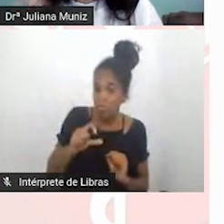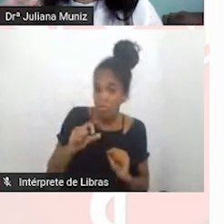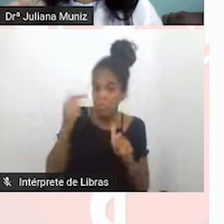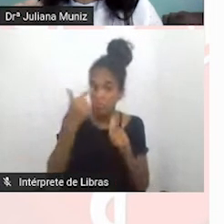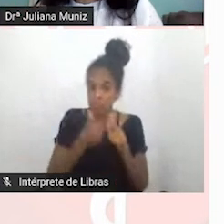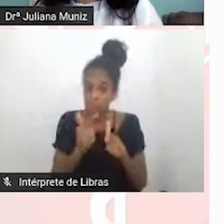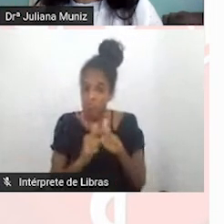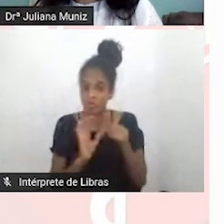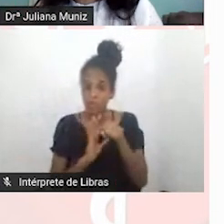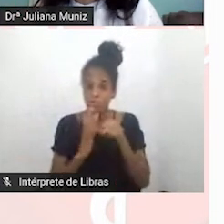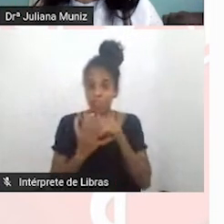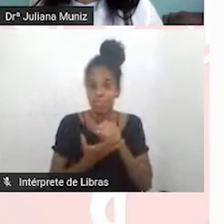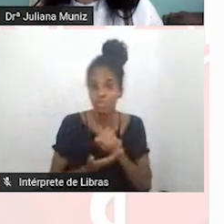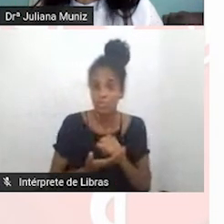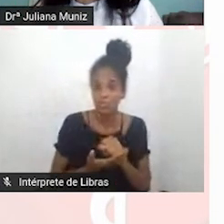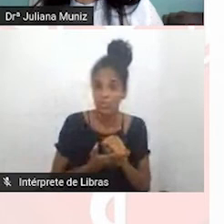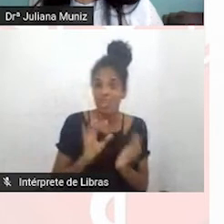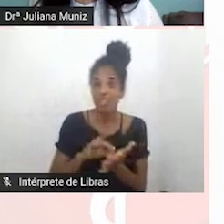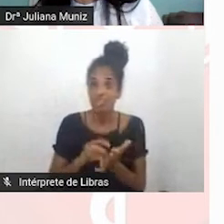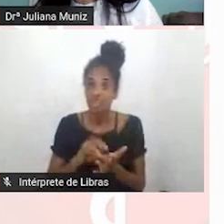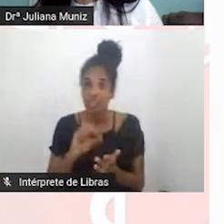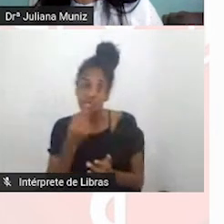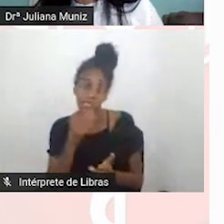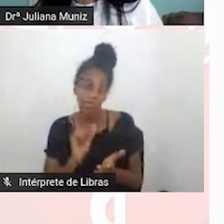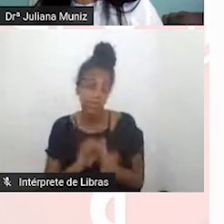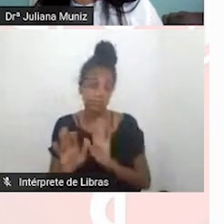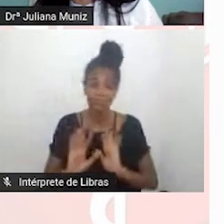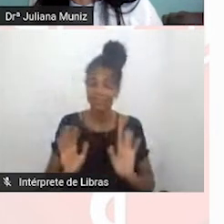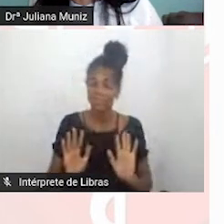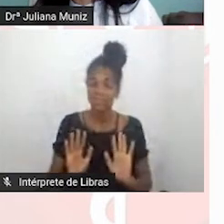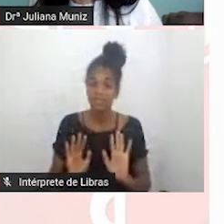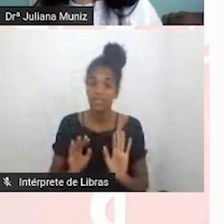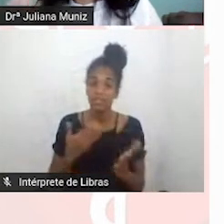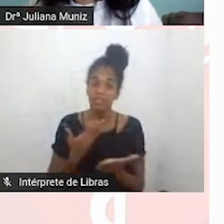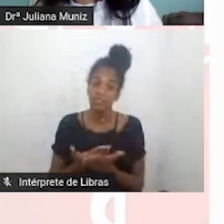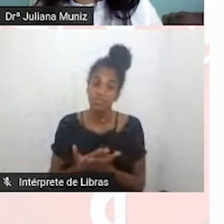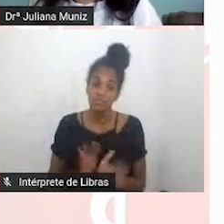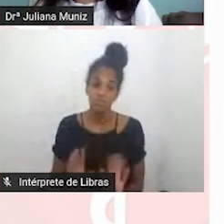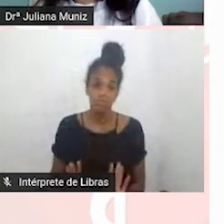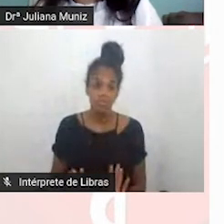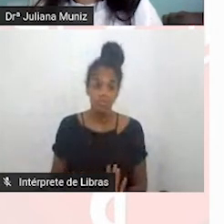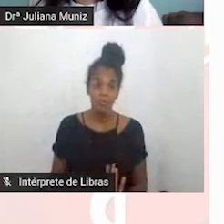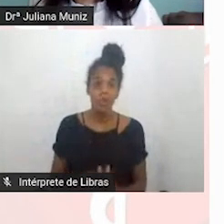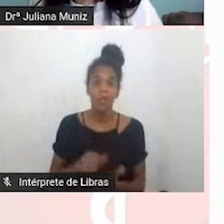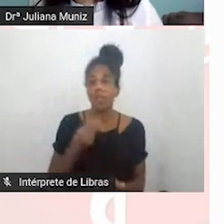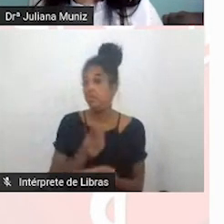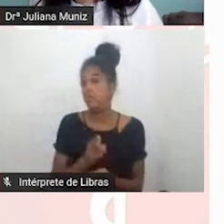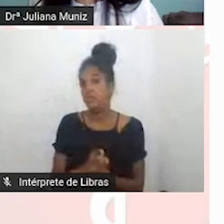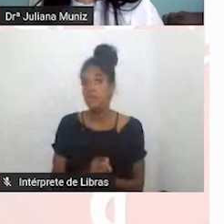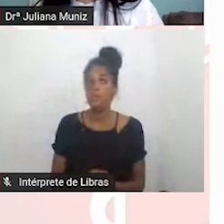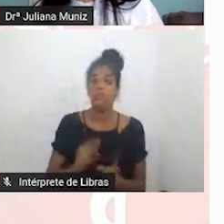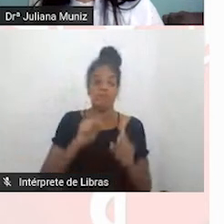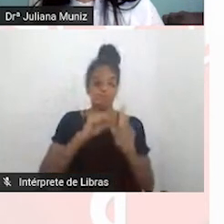hepatite C, vitamina D já foi feito estudo na época do Zika vírus, a gente dava para gestantes vitamina D, porque ela diminuía a replicação viral in vitro,